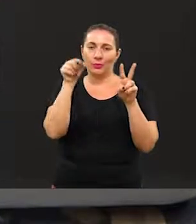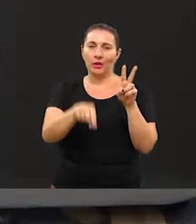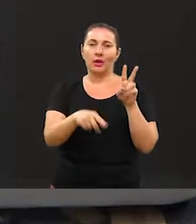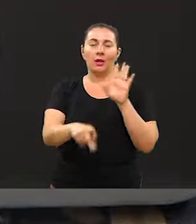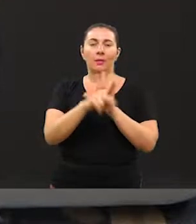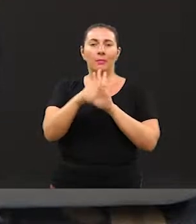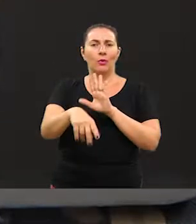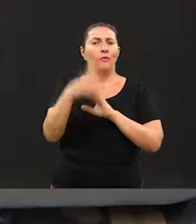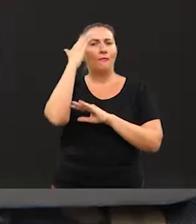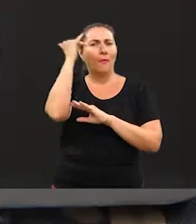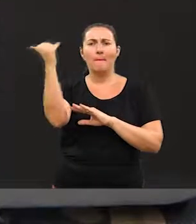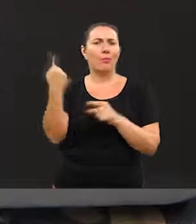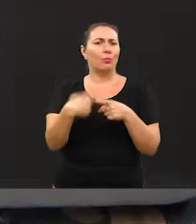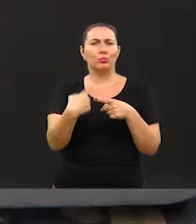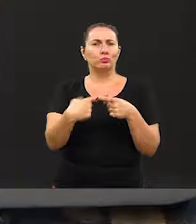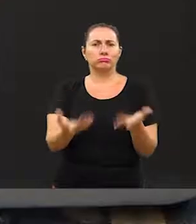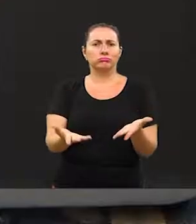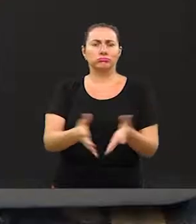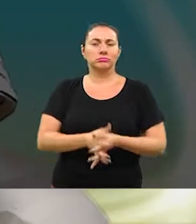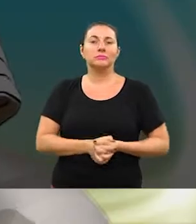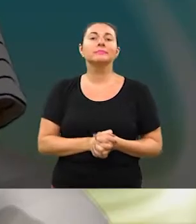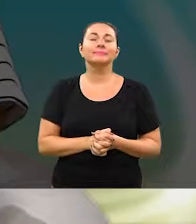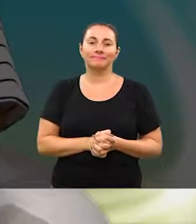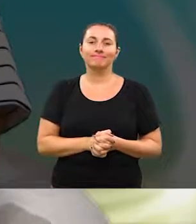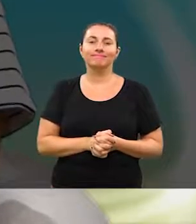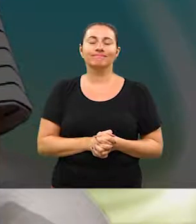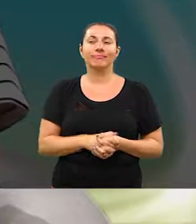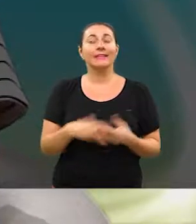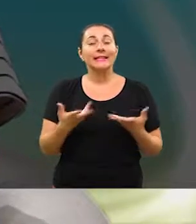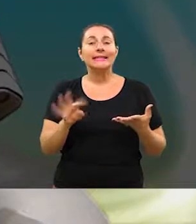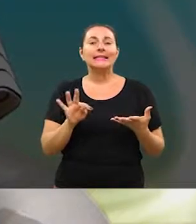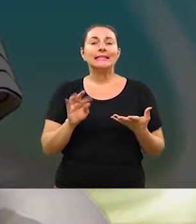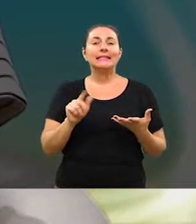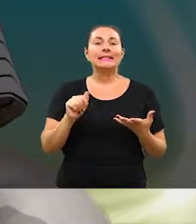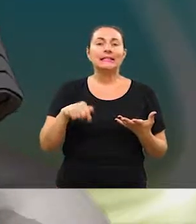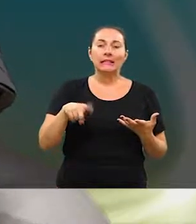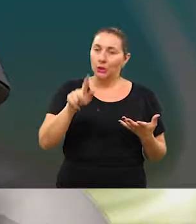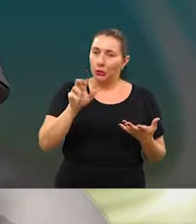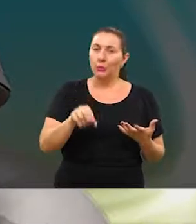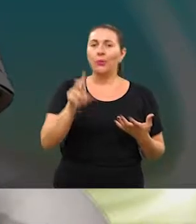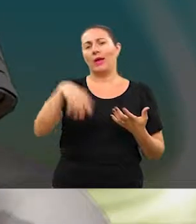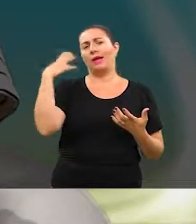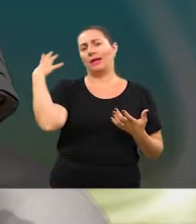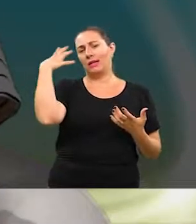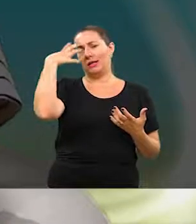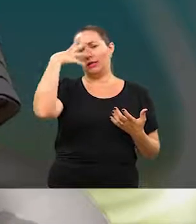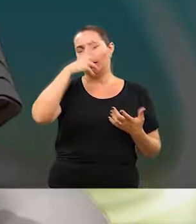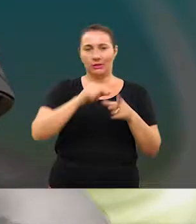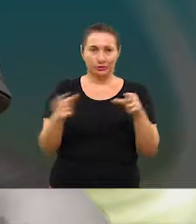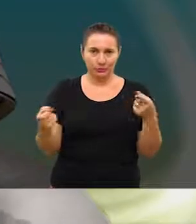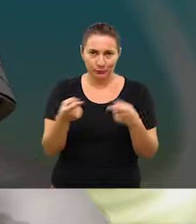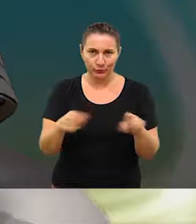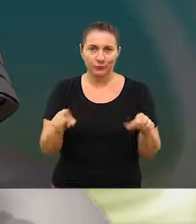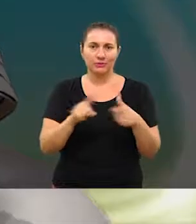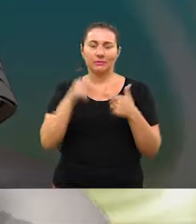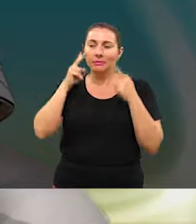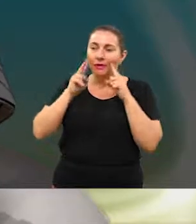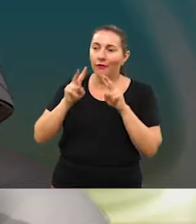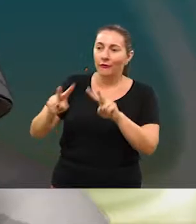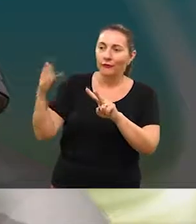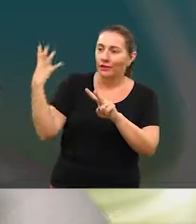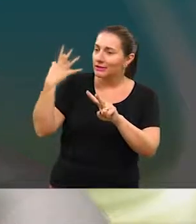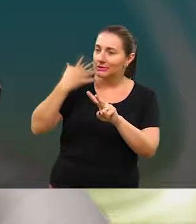antes. Por que ele é tão famoso? Na minha opinião, assim, o tango, eu acho que é uma música extremamente linda de se ouvir e é